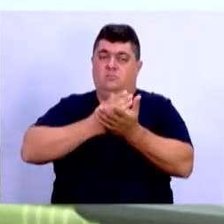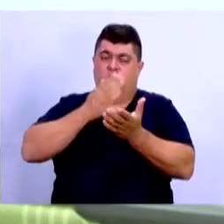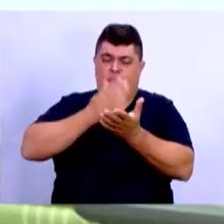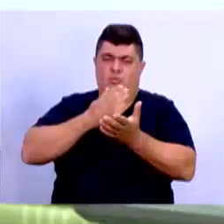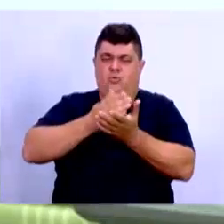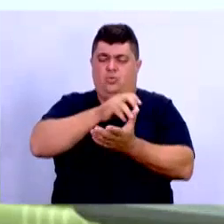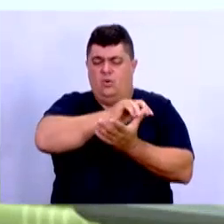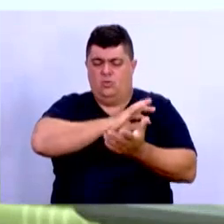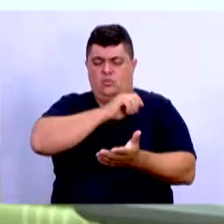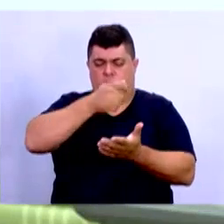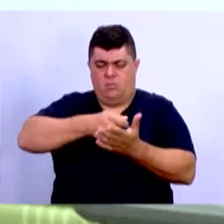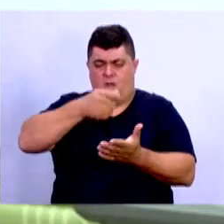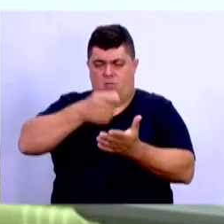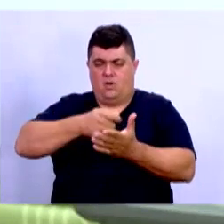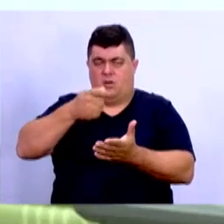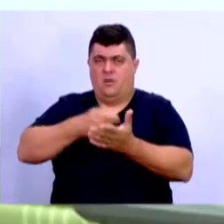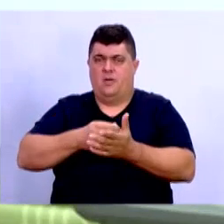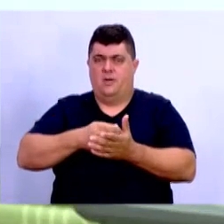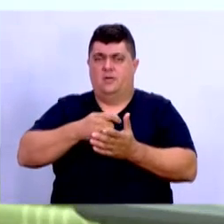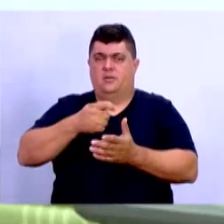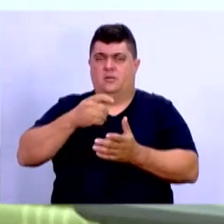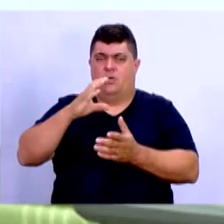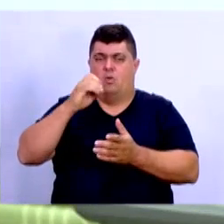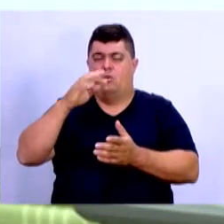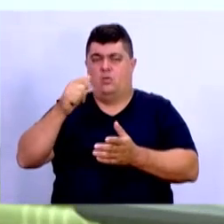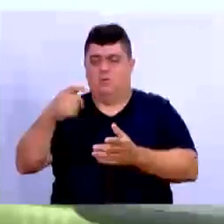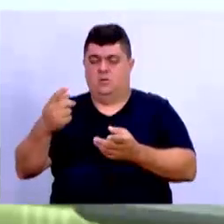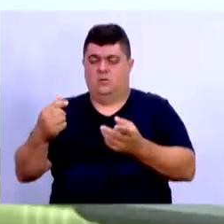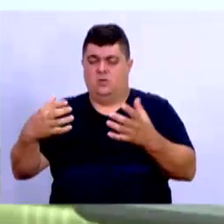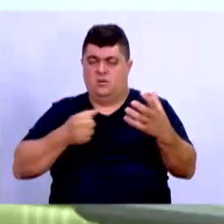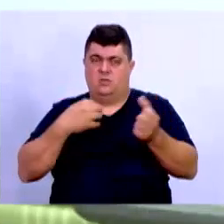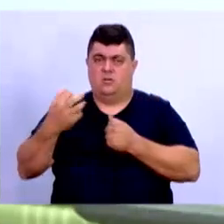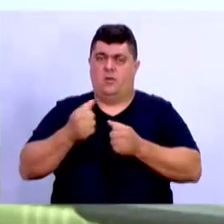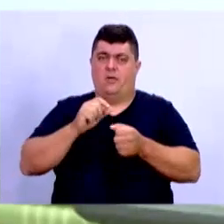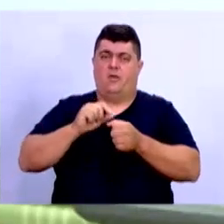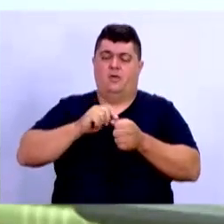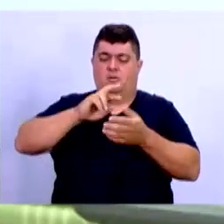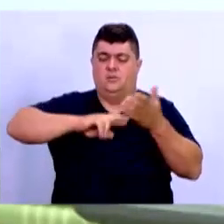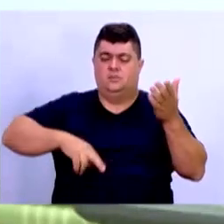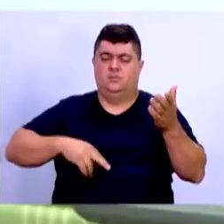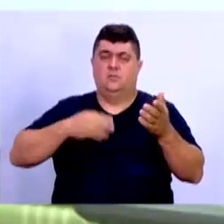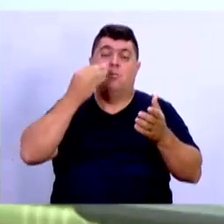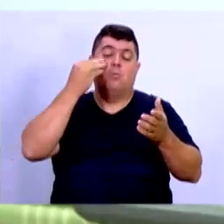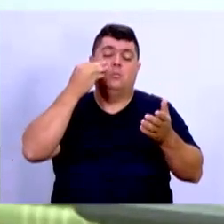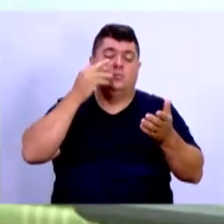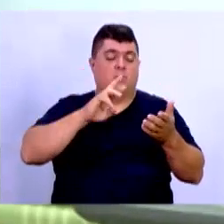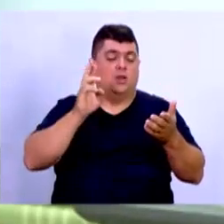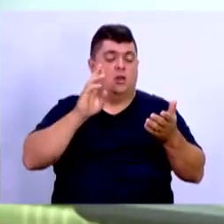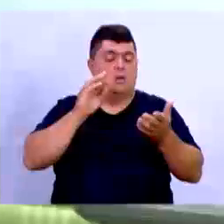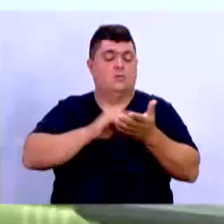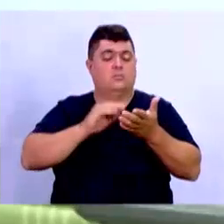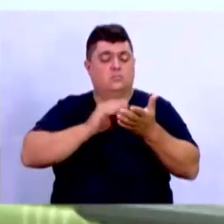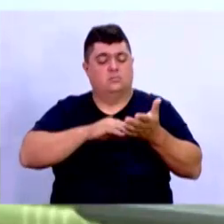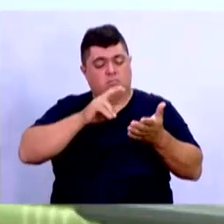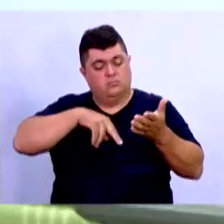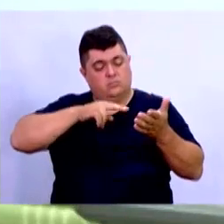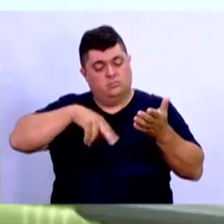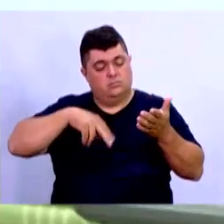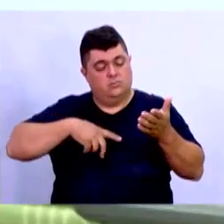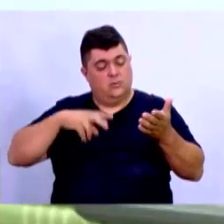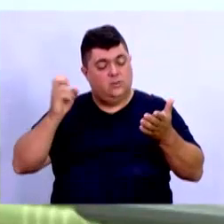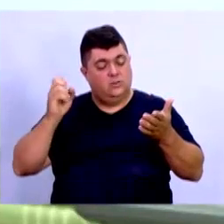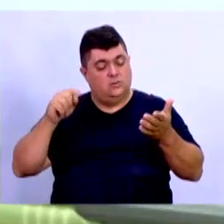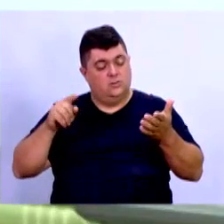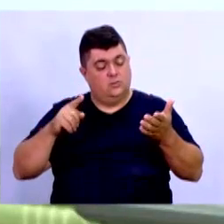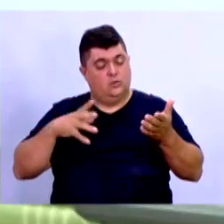mês, o aluno está pagando certinho, é esse o controle que o Contas a Receber vai fazer. De repente ele vai tirar um relatório e vai analisar. Então a faculdade tem 5.000